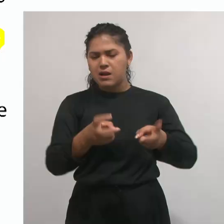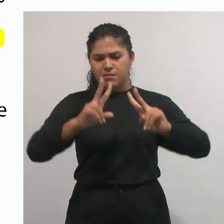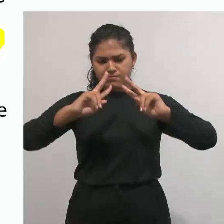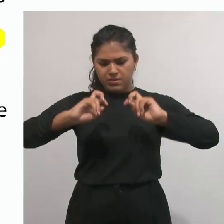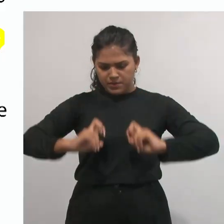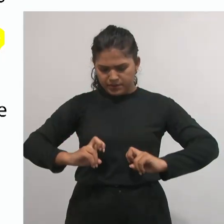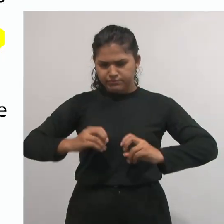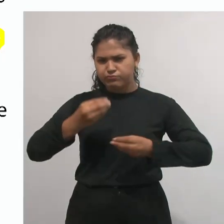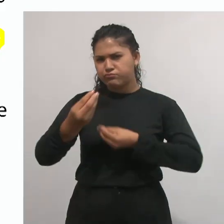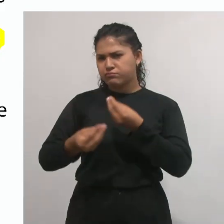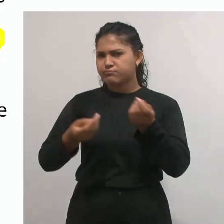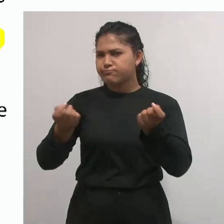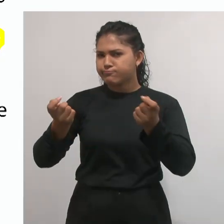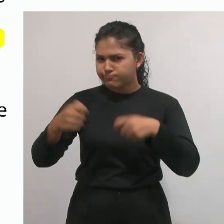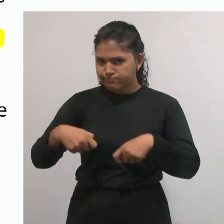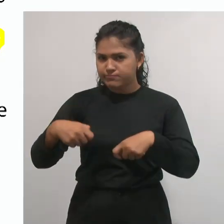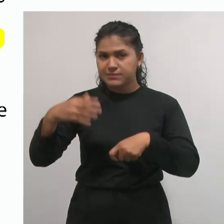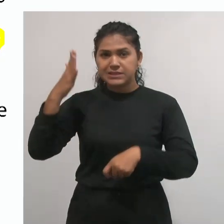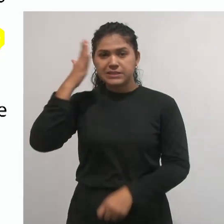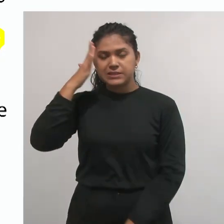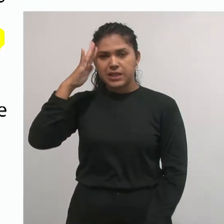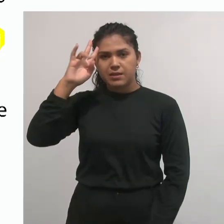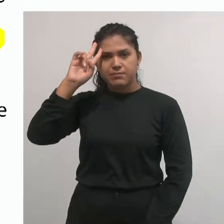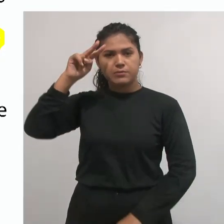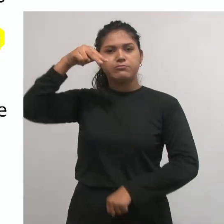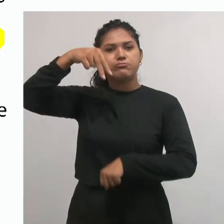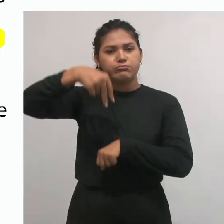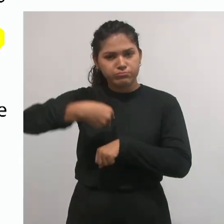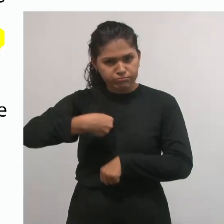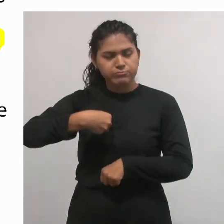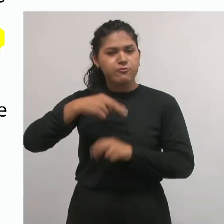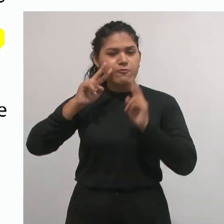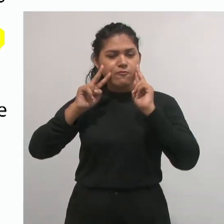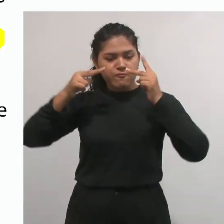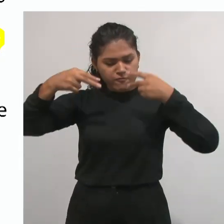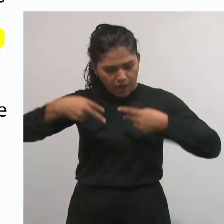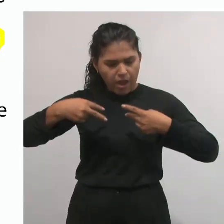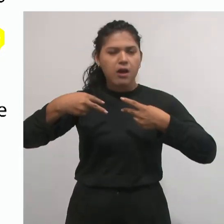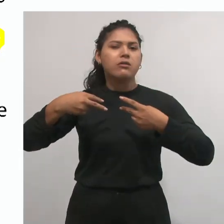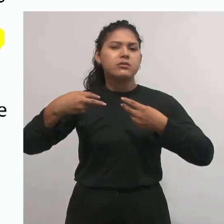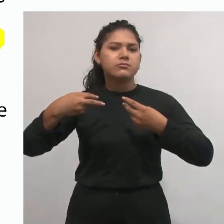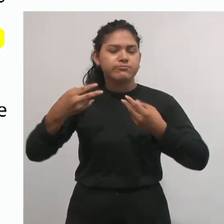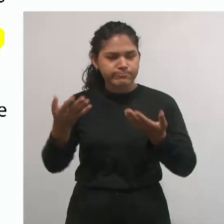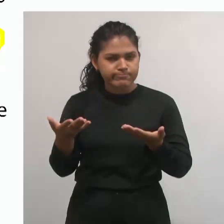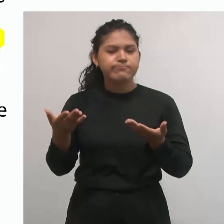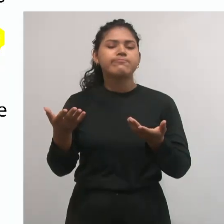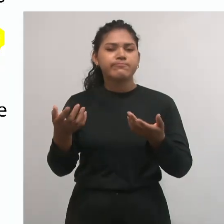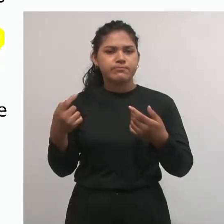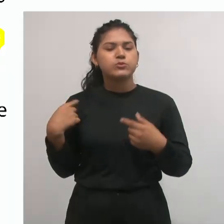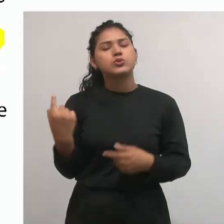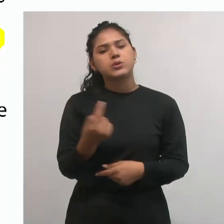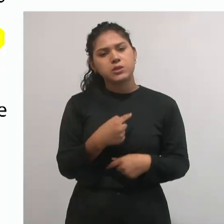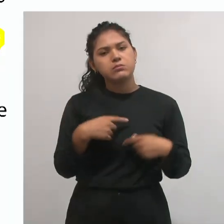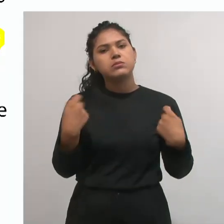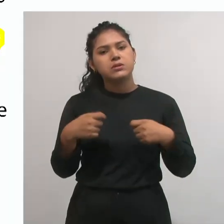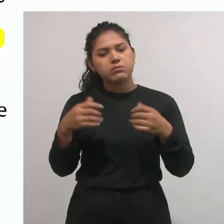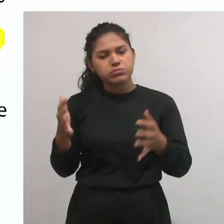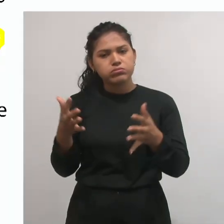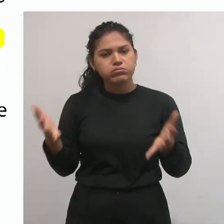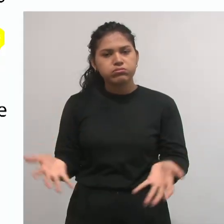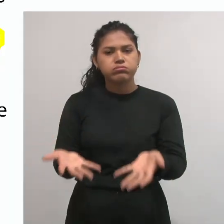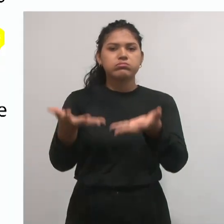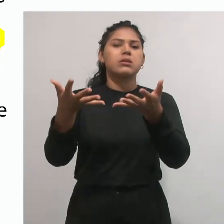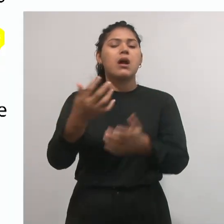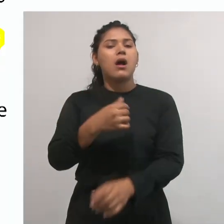né? Então, esse reconhecimento, esse autoconhecimento é o que faz com que a gente